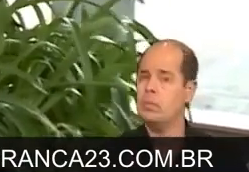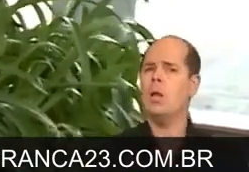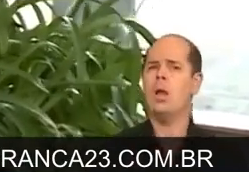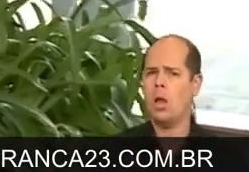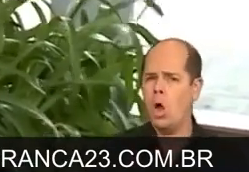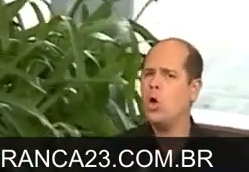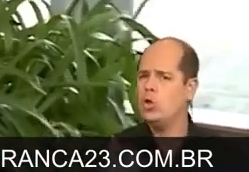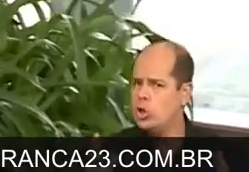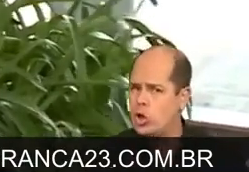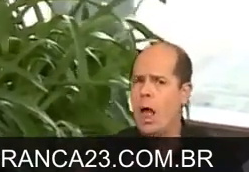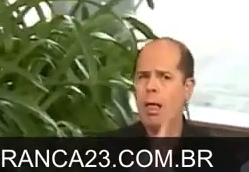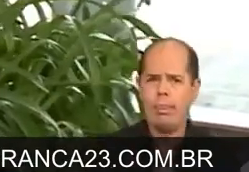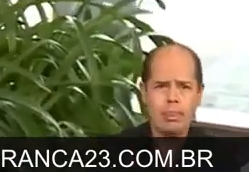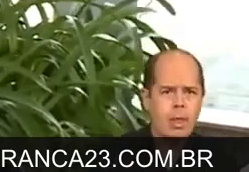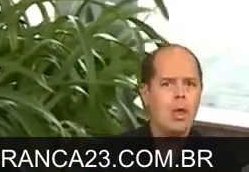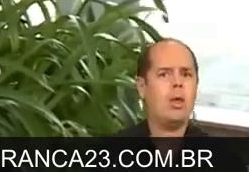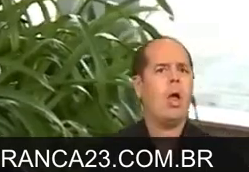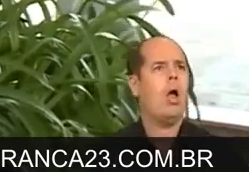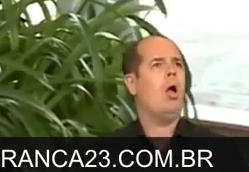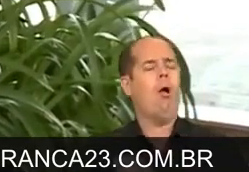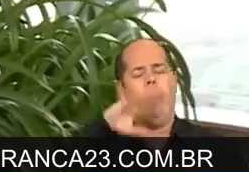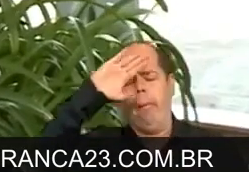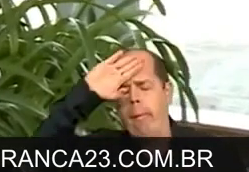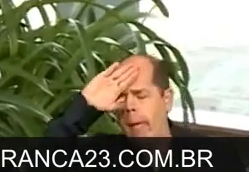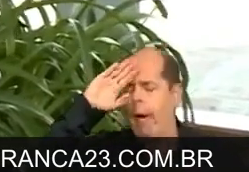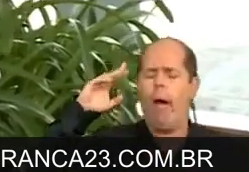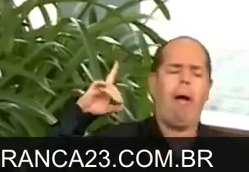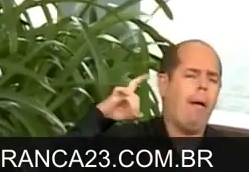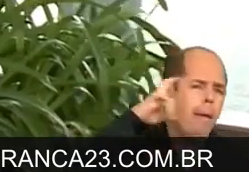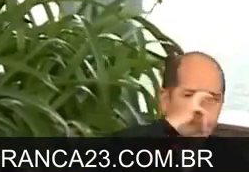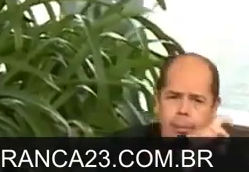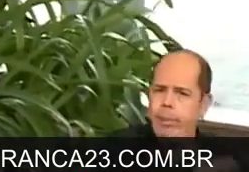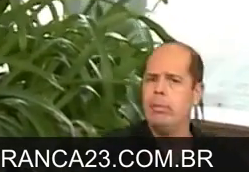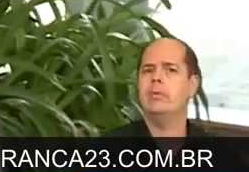são terríveis, então esse cuidado é sempre muito constante na minha casa.